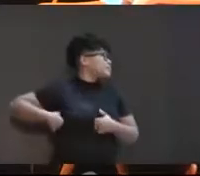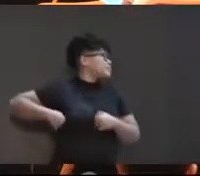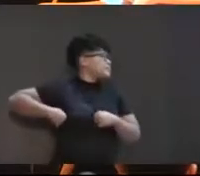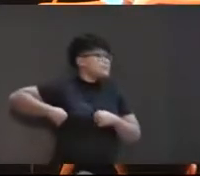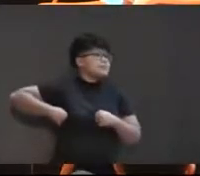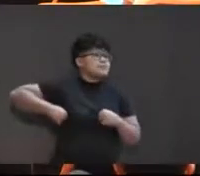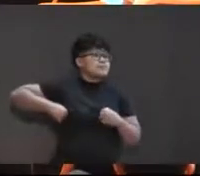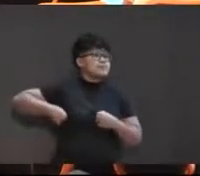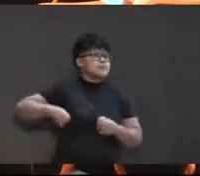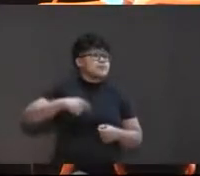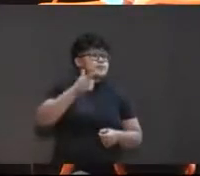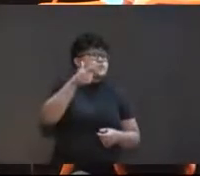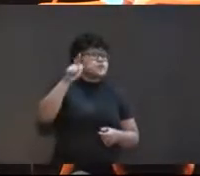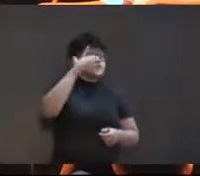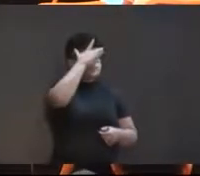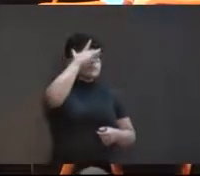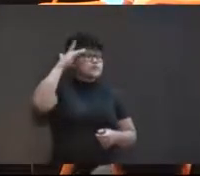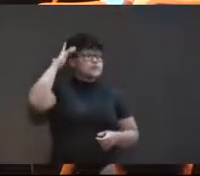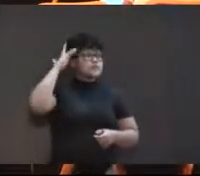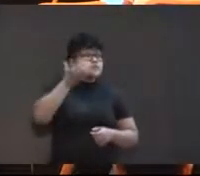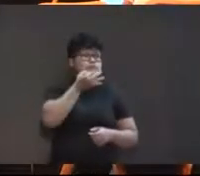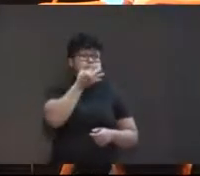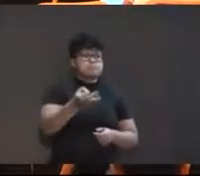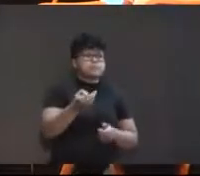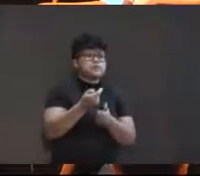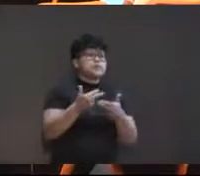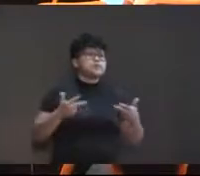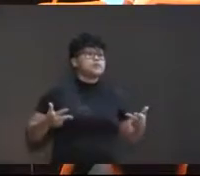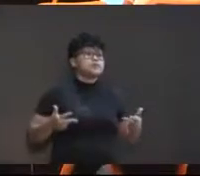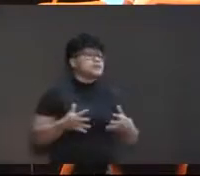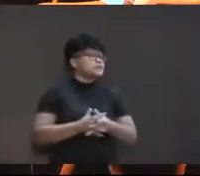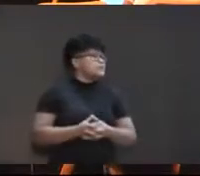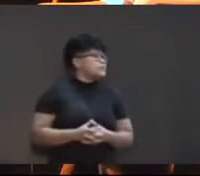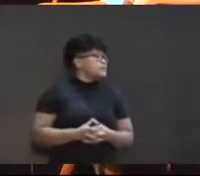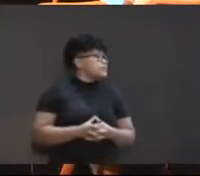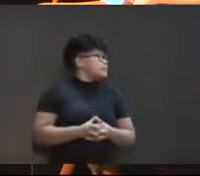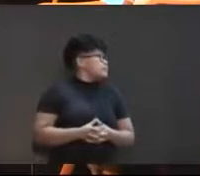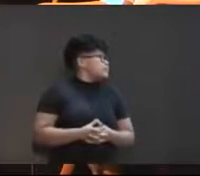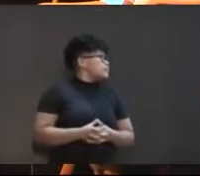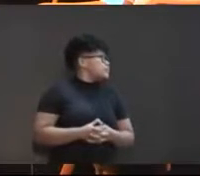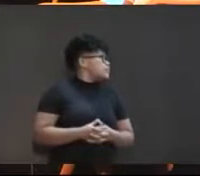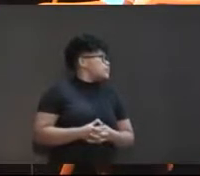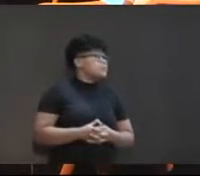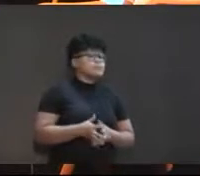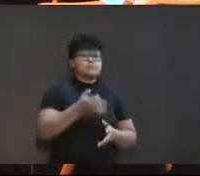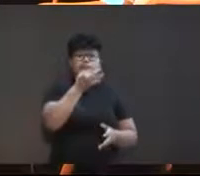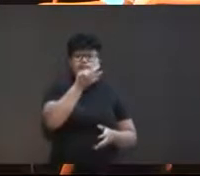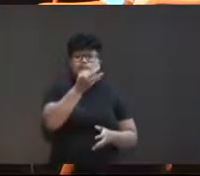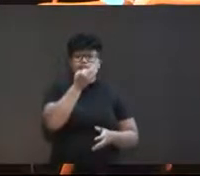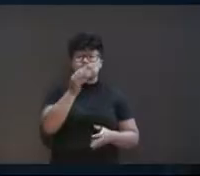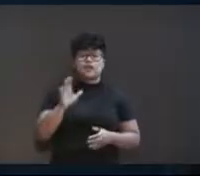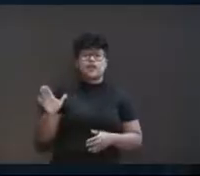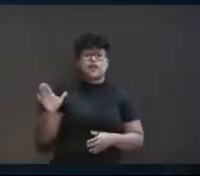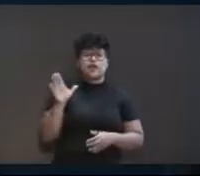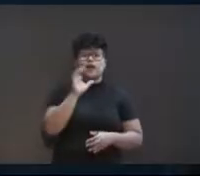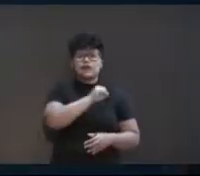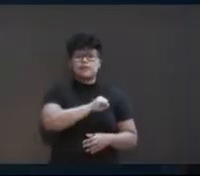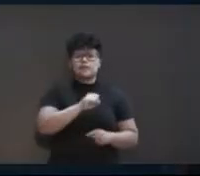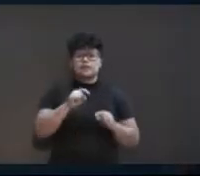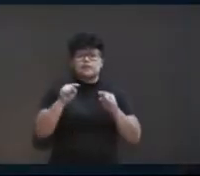se alguém mais tem alguma consideração fazer professor é Guilherme só um comentário rápido Augusto